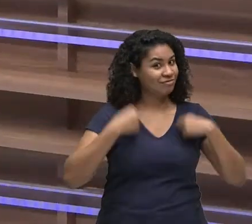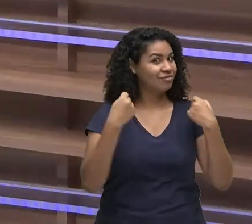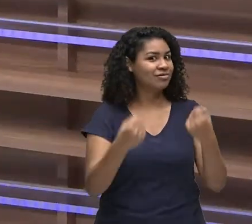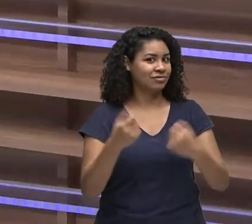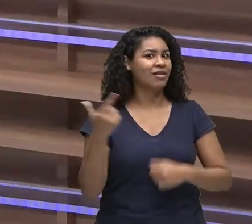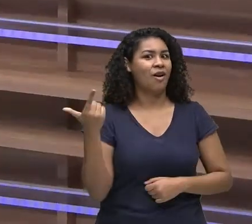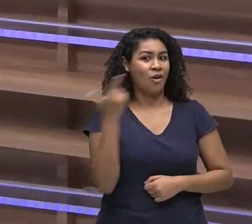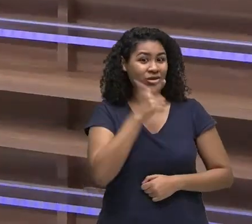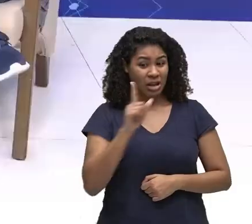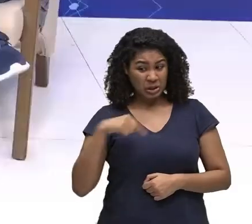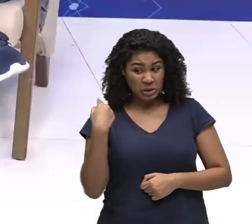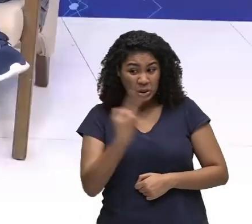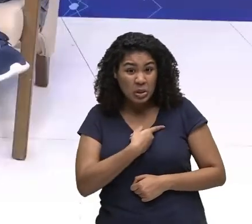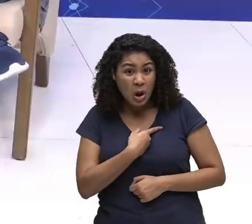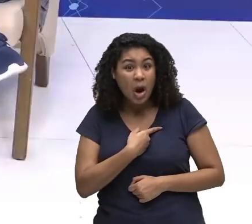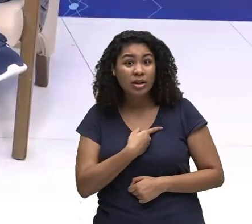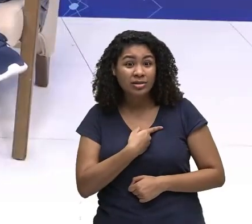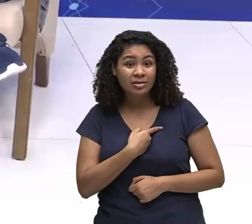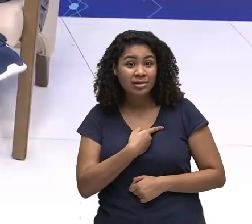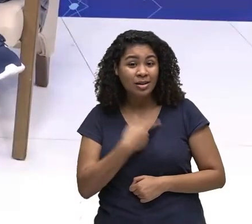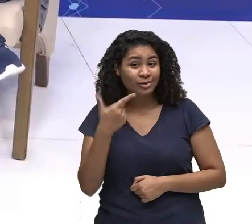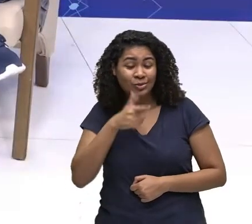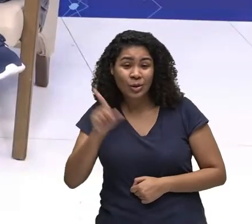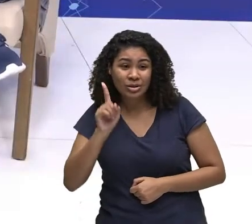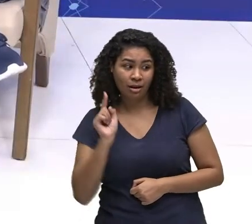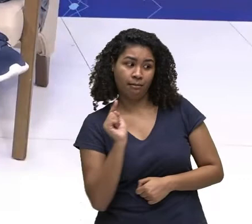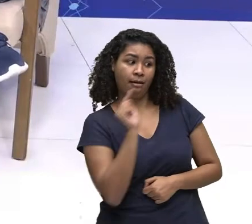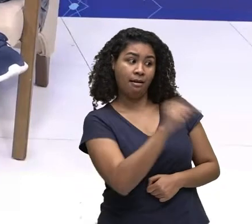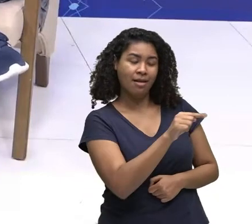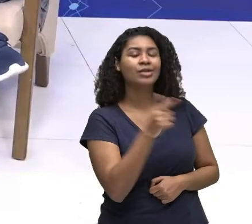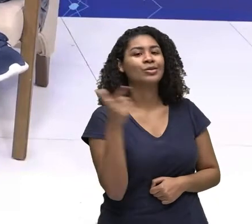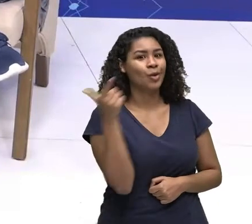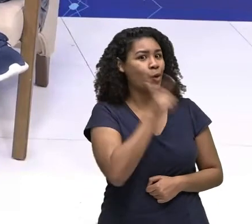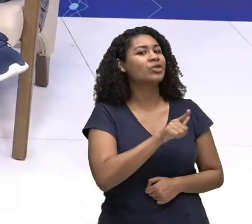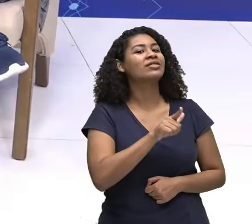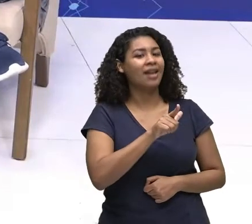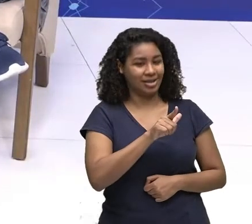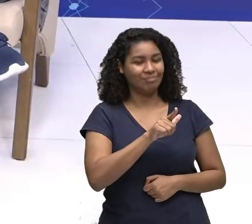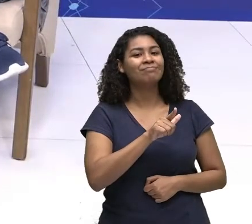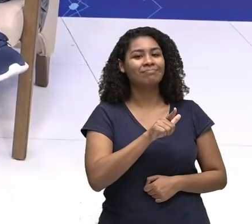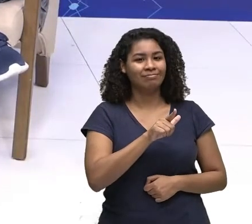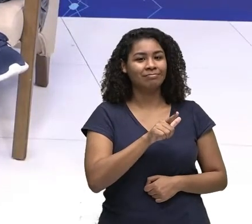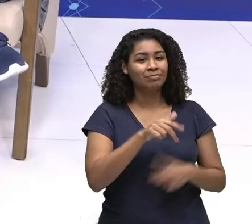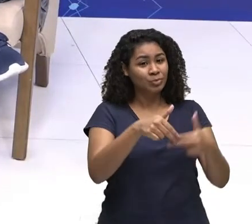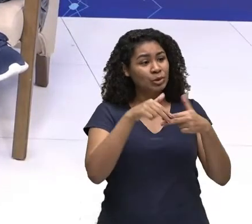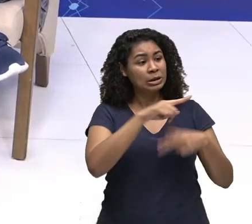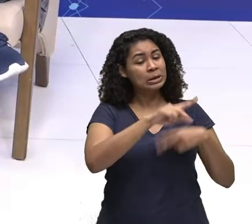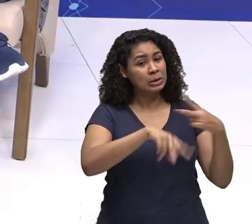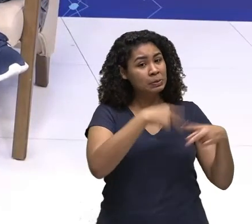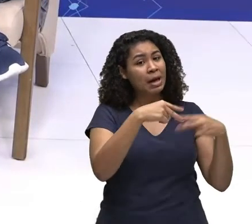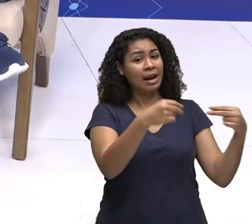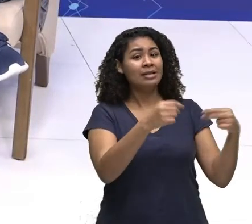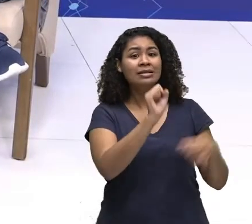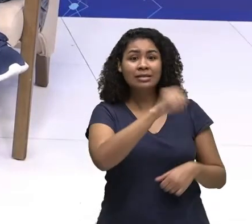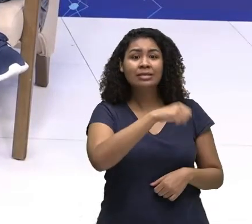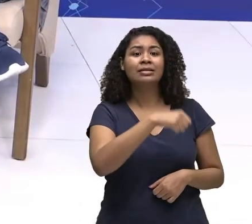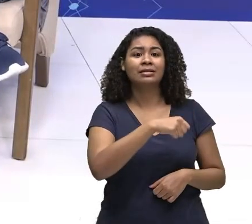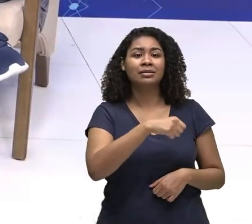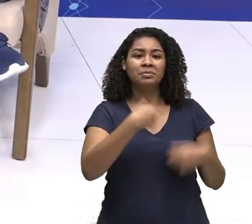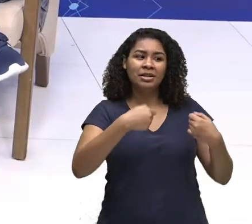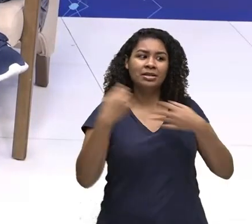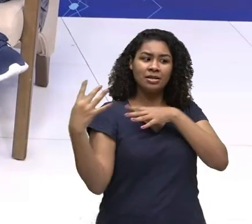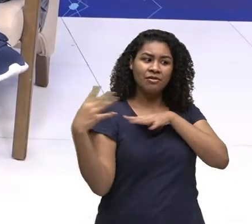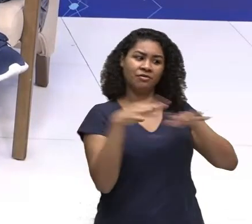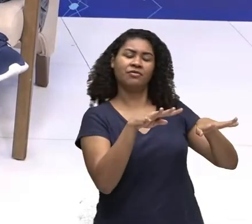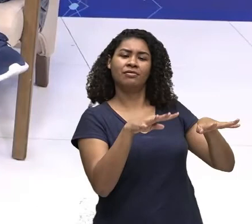vencer coisas que nós não conseguimos. É importante frisar isso. E eles merecem essa atenção, sabe? Do